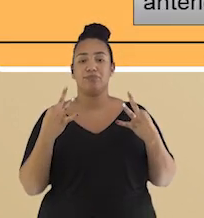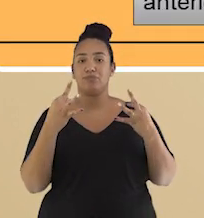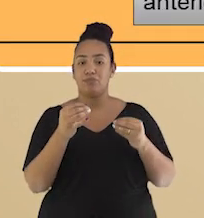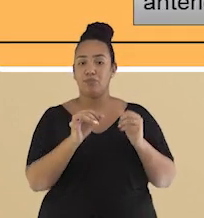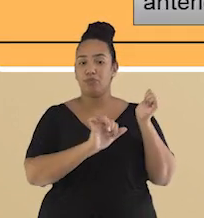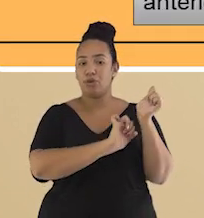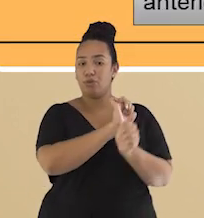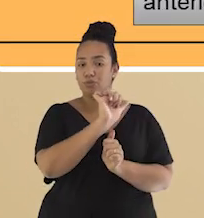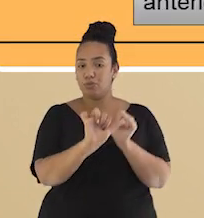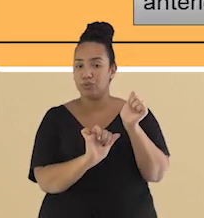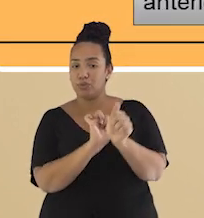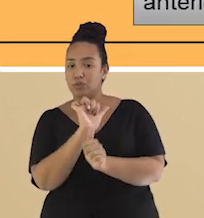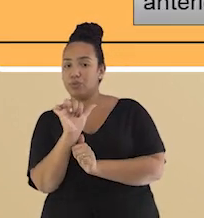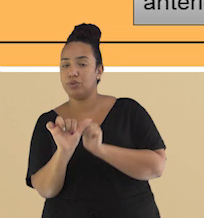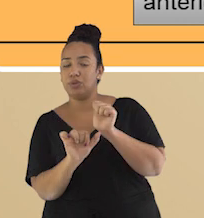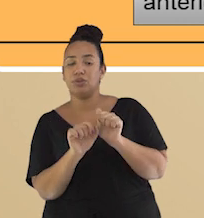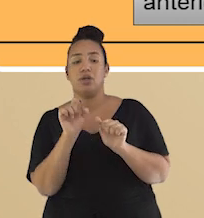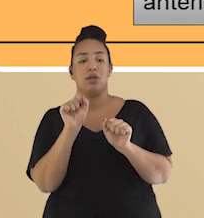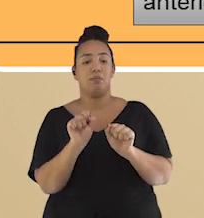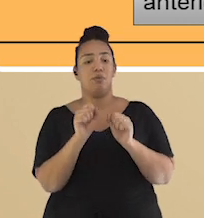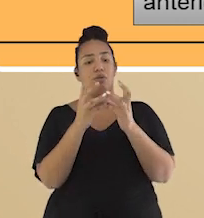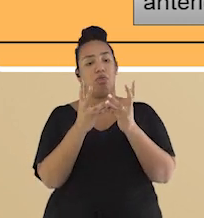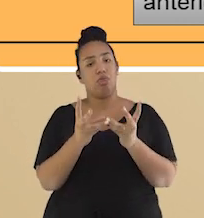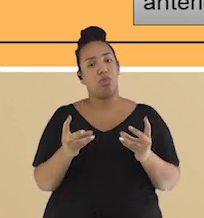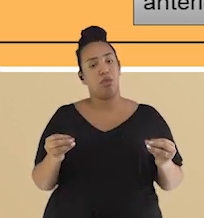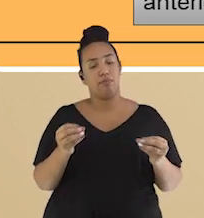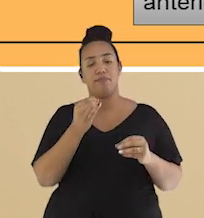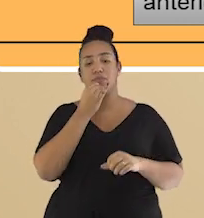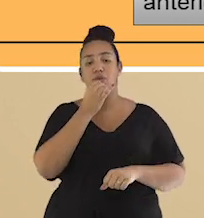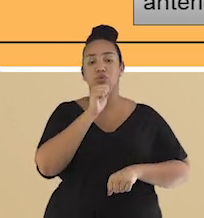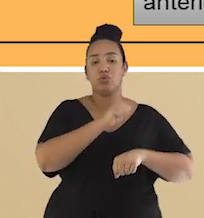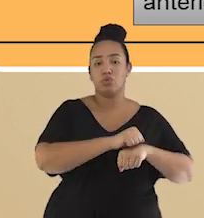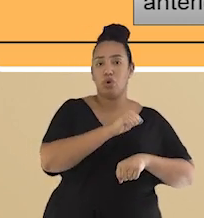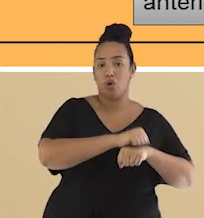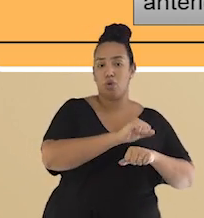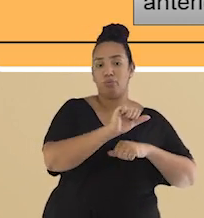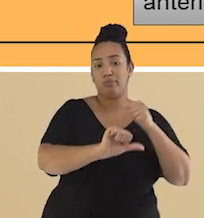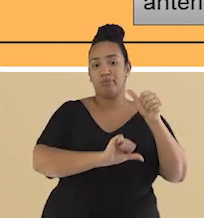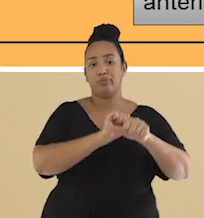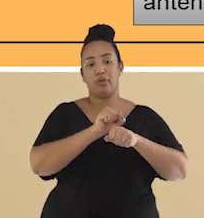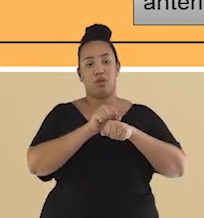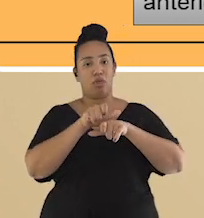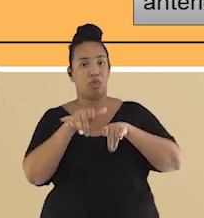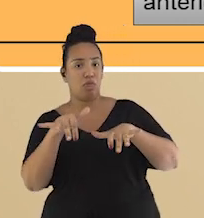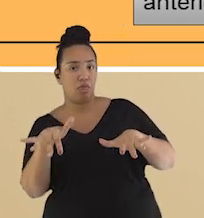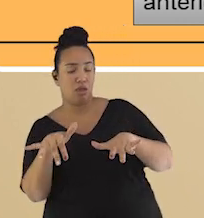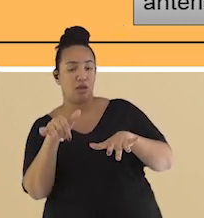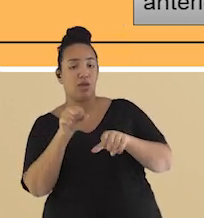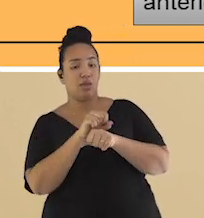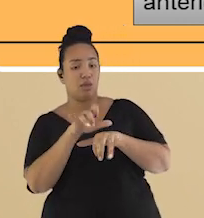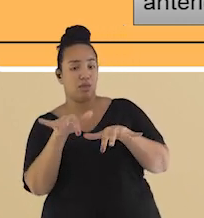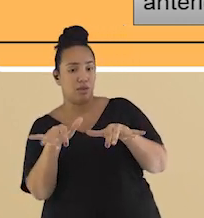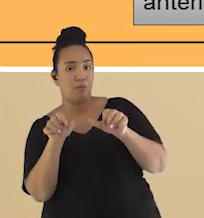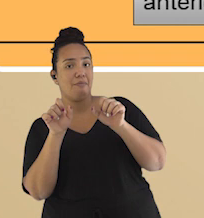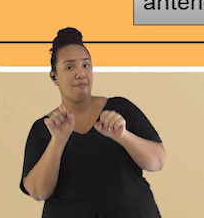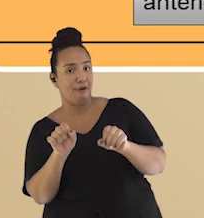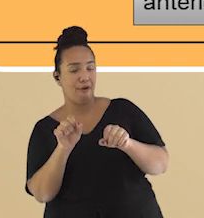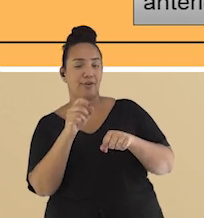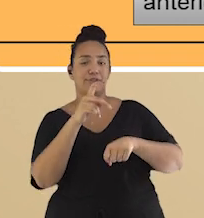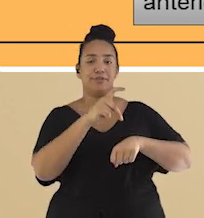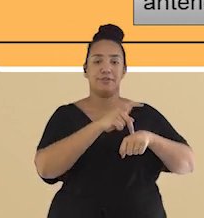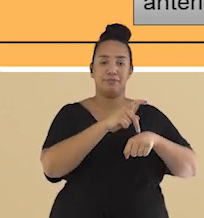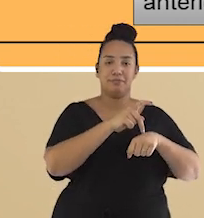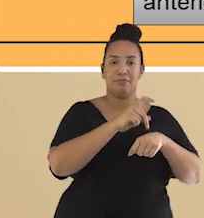transformações podem ser desfeitas. O sólido pode voltar a ser líquido, o líquido pode voltar a ser sólido e pode